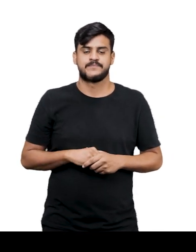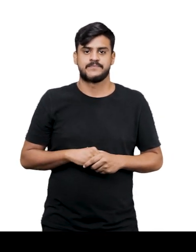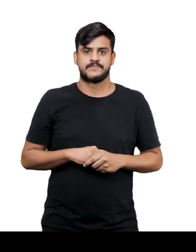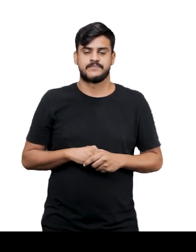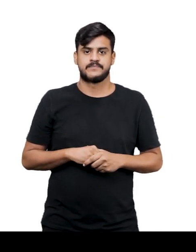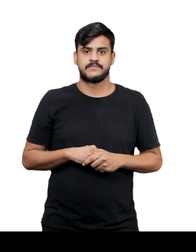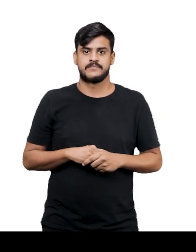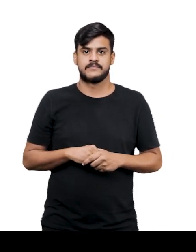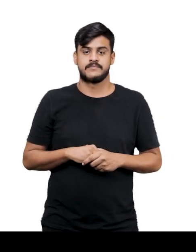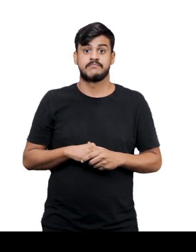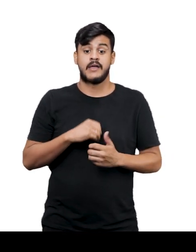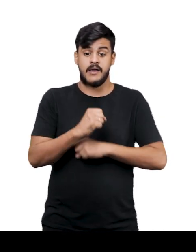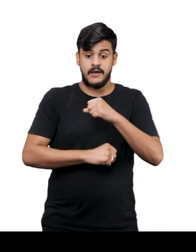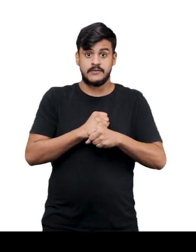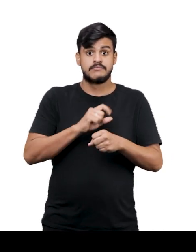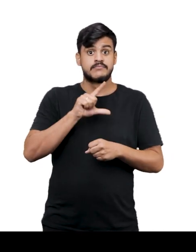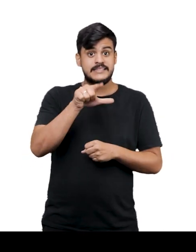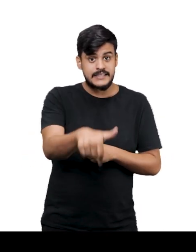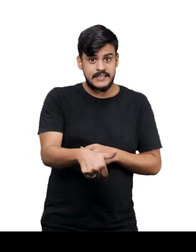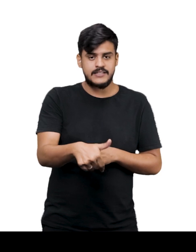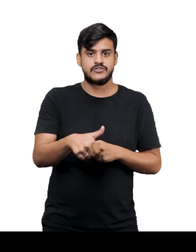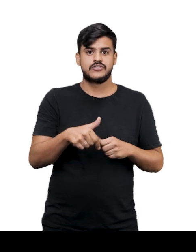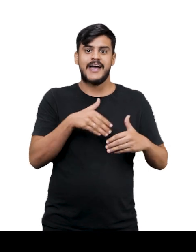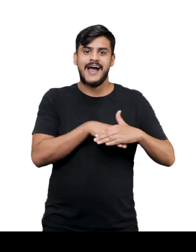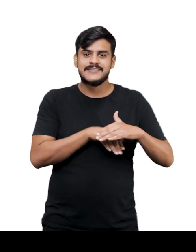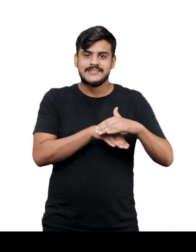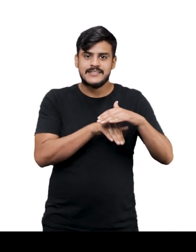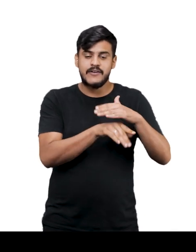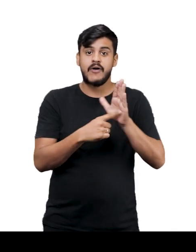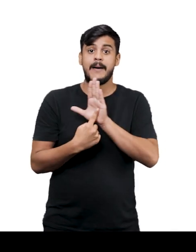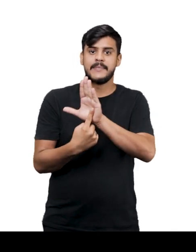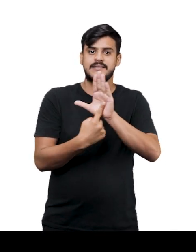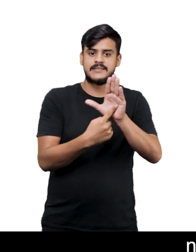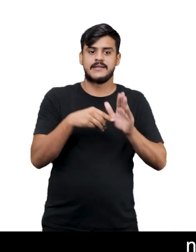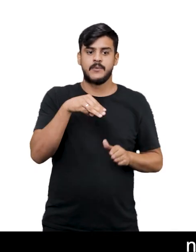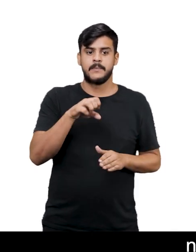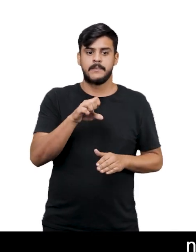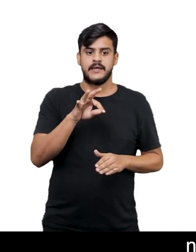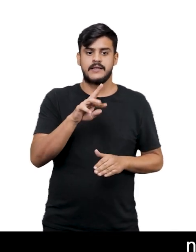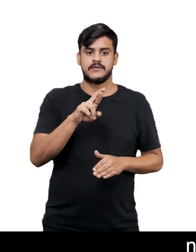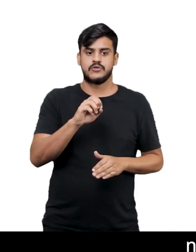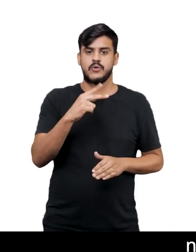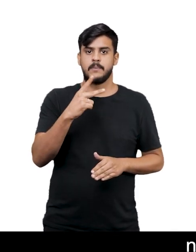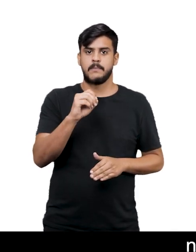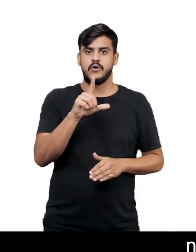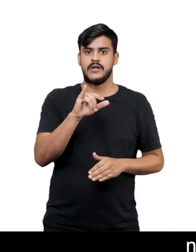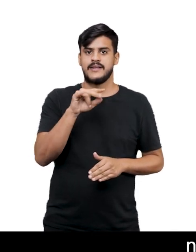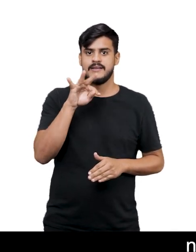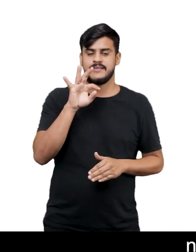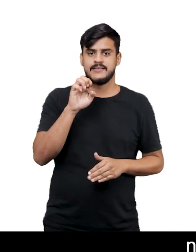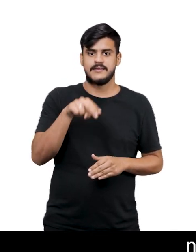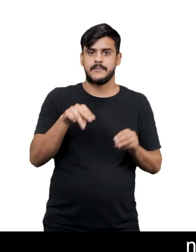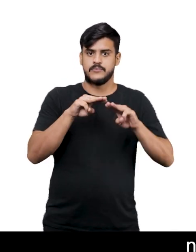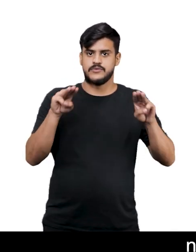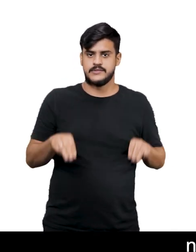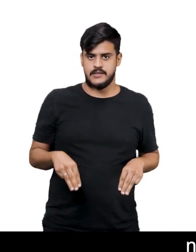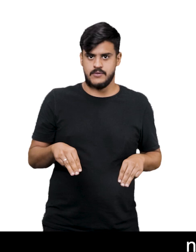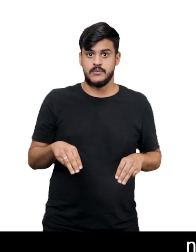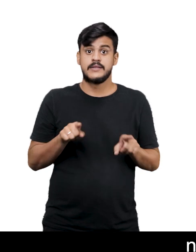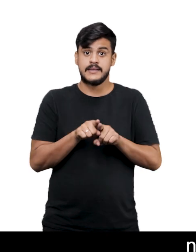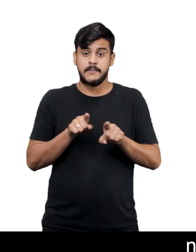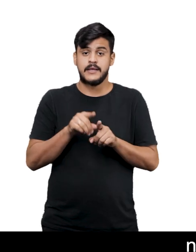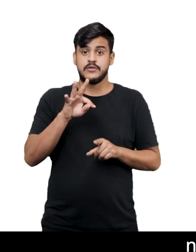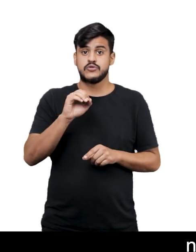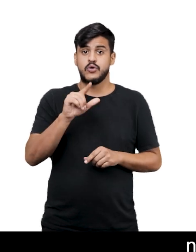1956. No ano seguinte, o acervo foi apresentado no Metropolitan Museum, Nova York, e